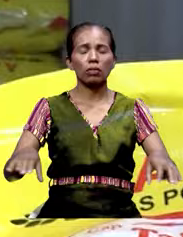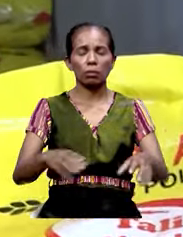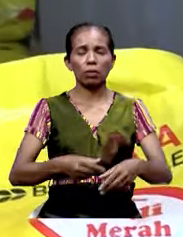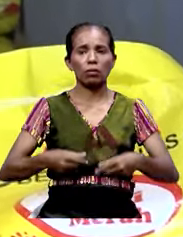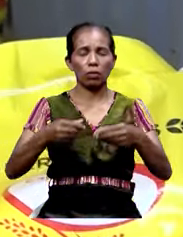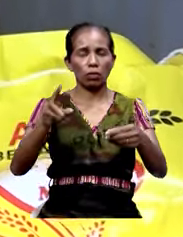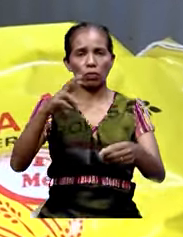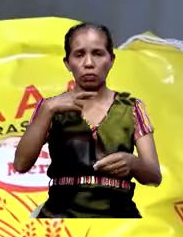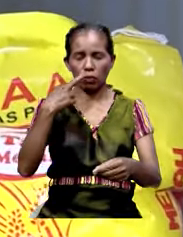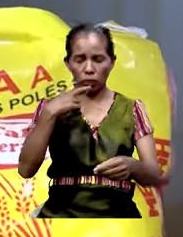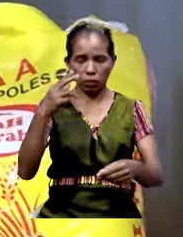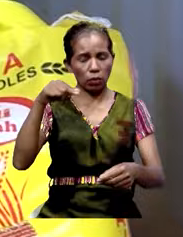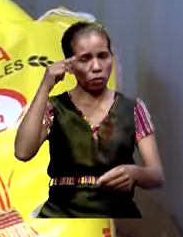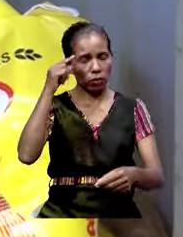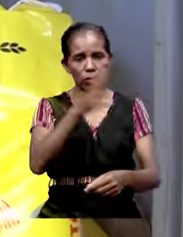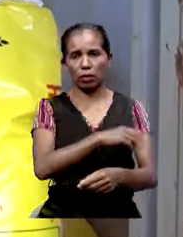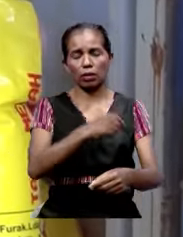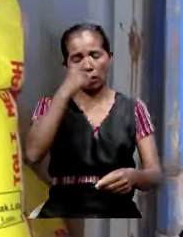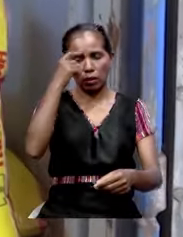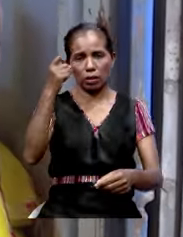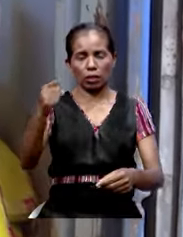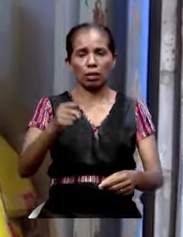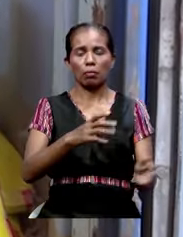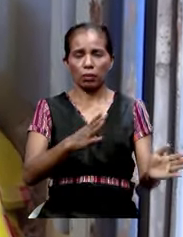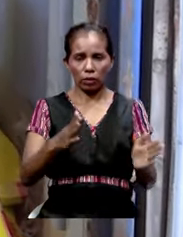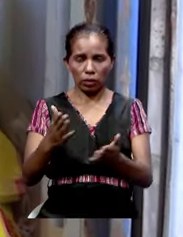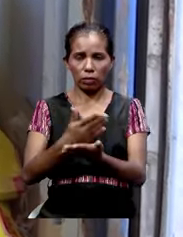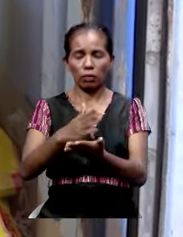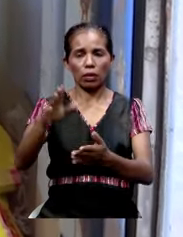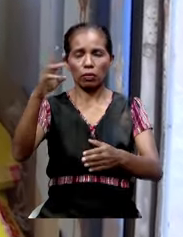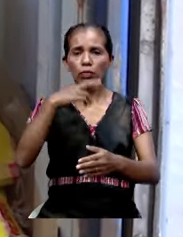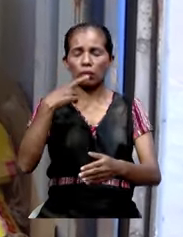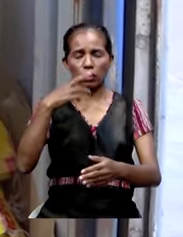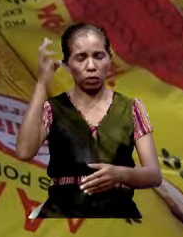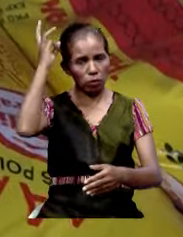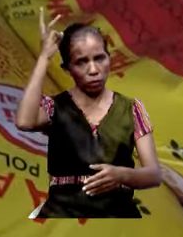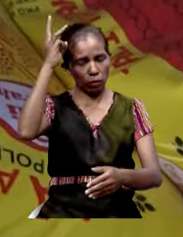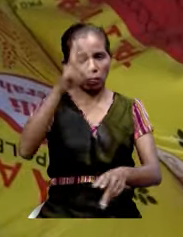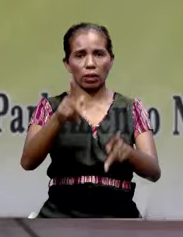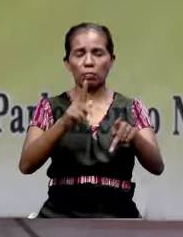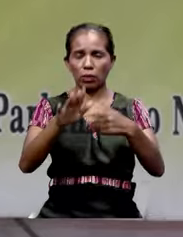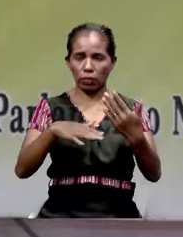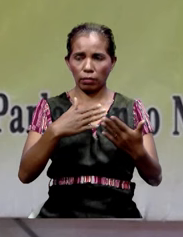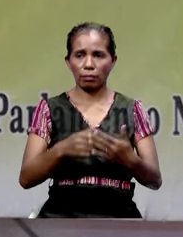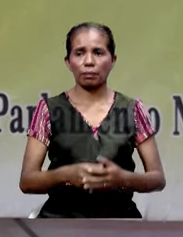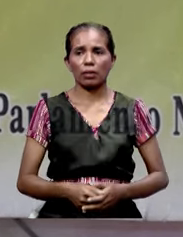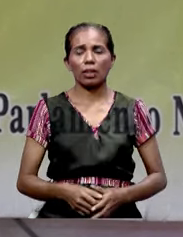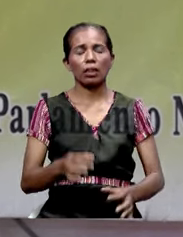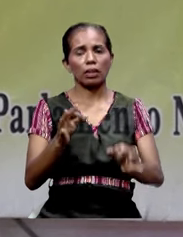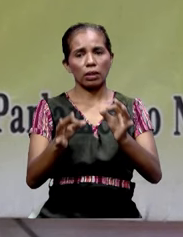no governo subsidia. Tama durante o processo de distribuição fos nessa preocupação para o povo. Se o